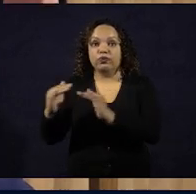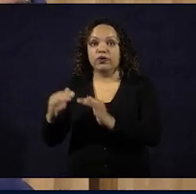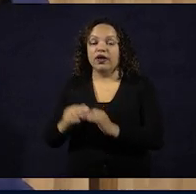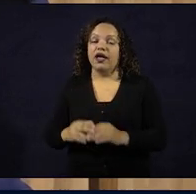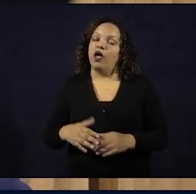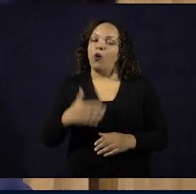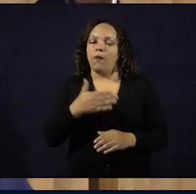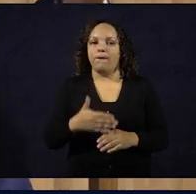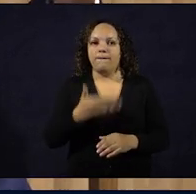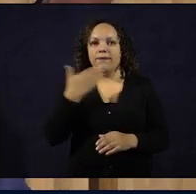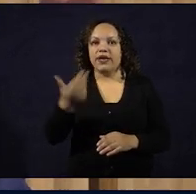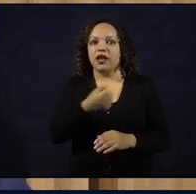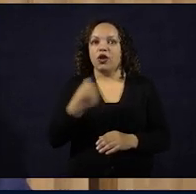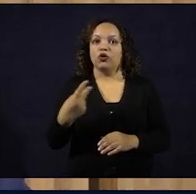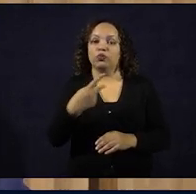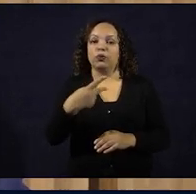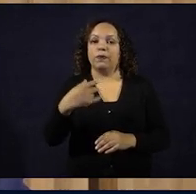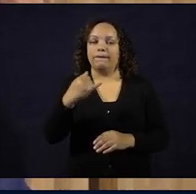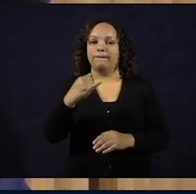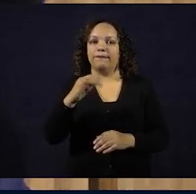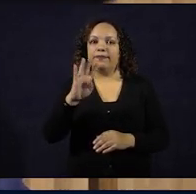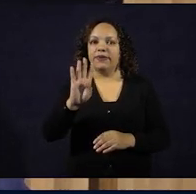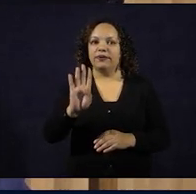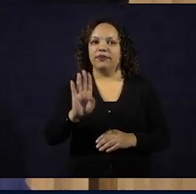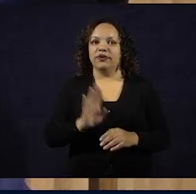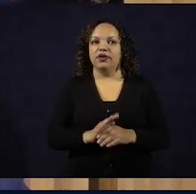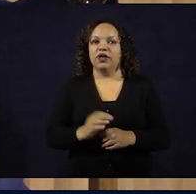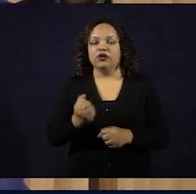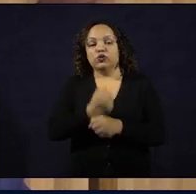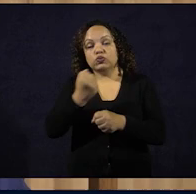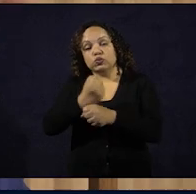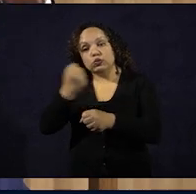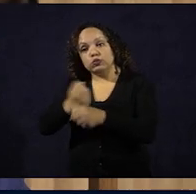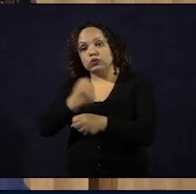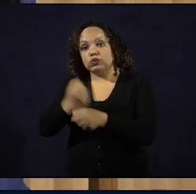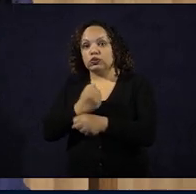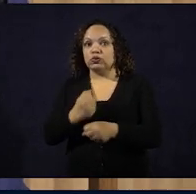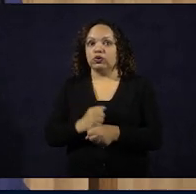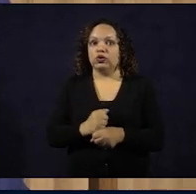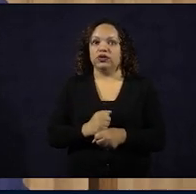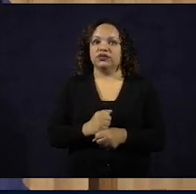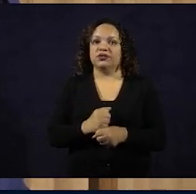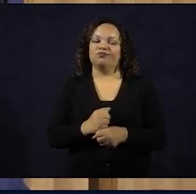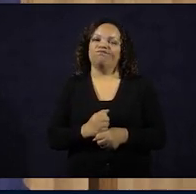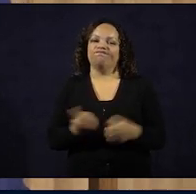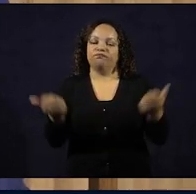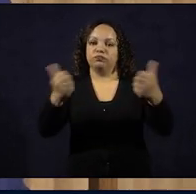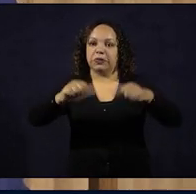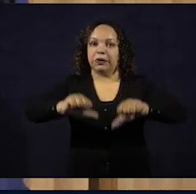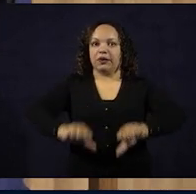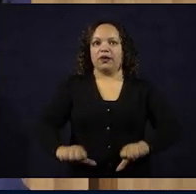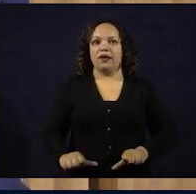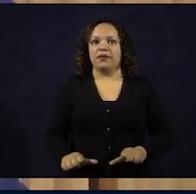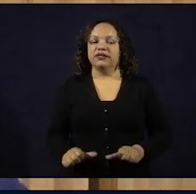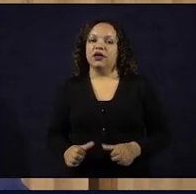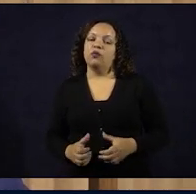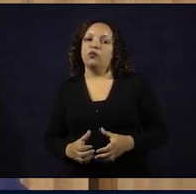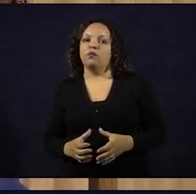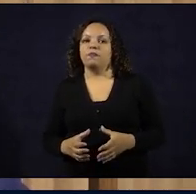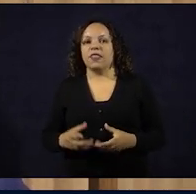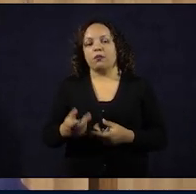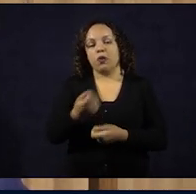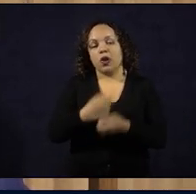para o PIB de todos G20 né e as construtoras estão quebrando então só que como eu economia Centralizado com tudo